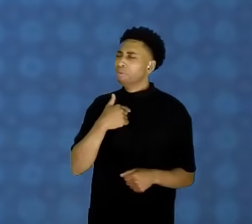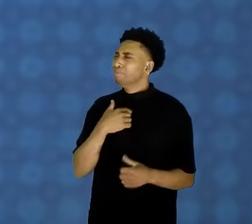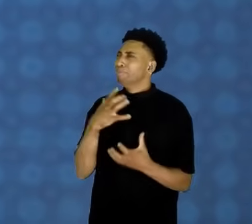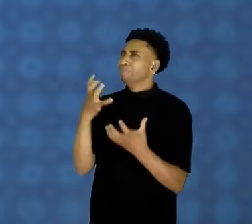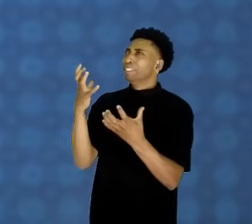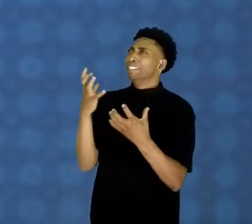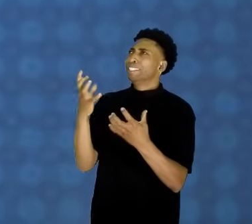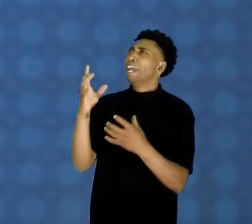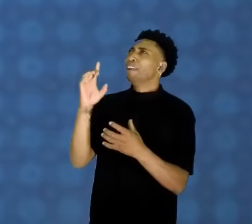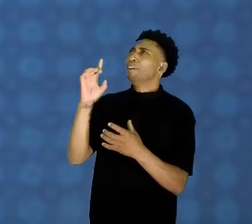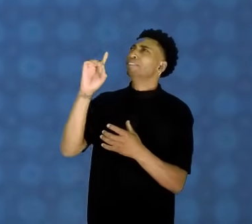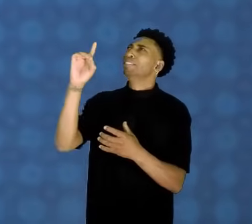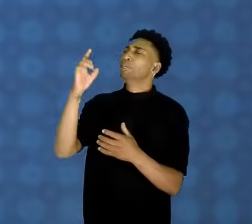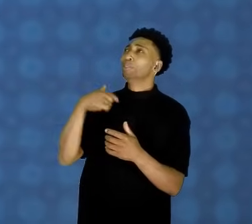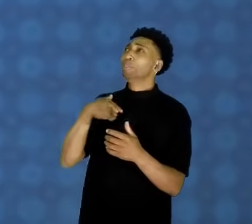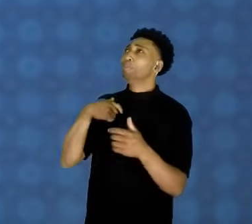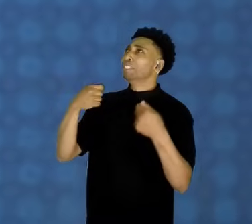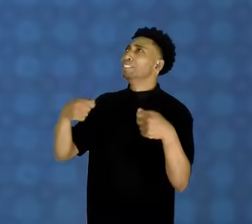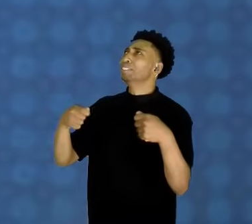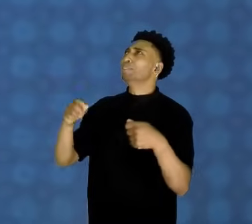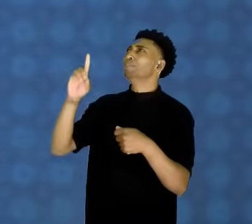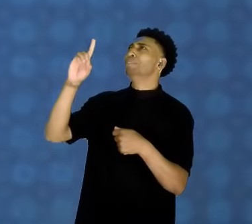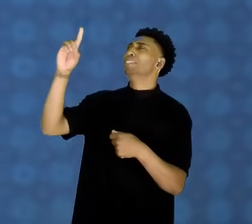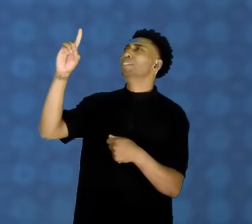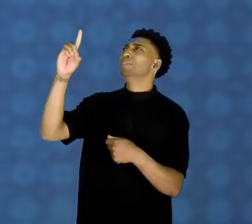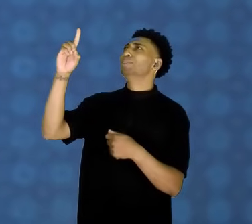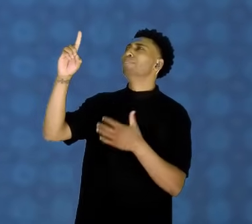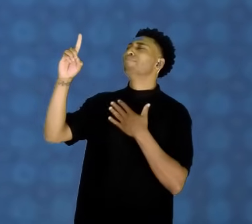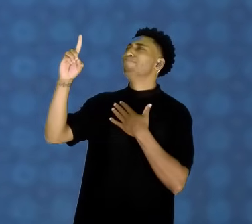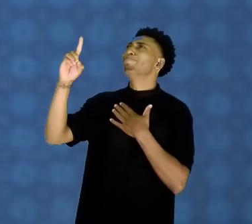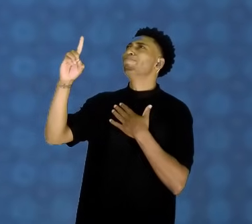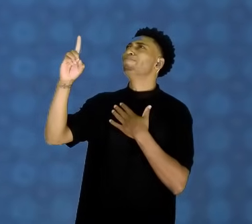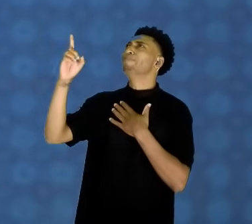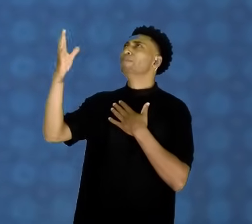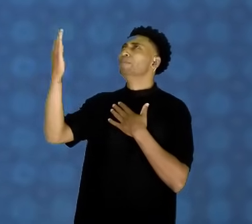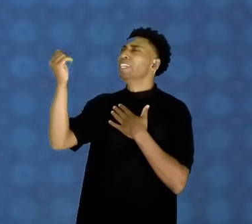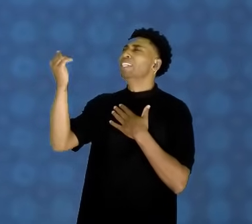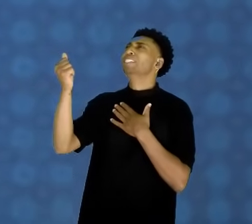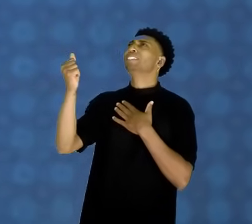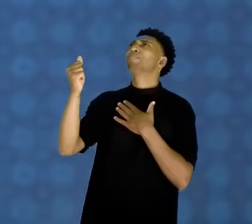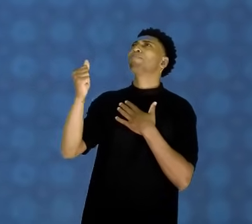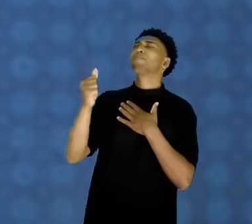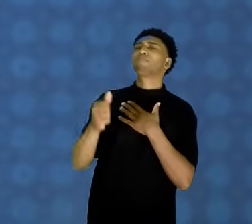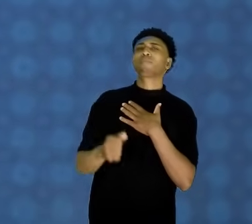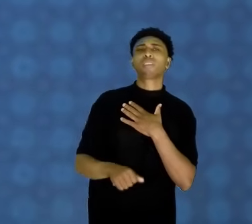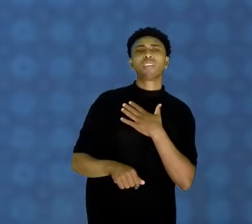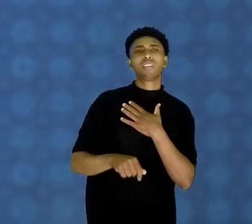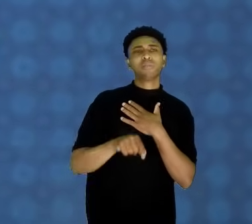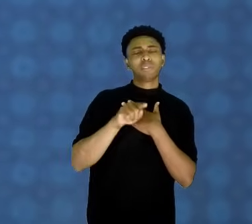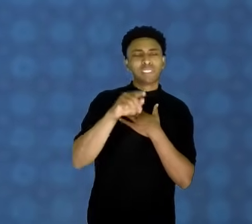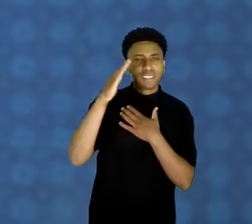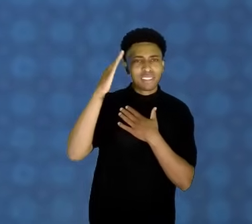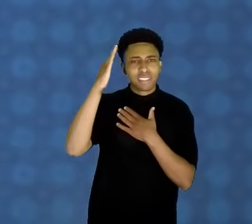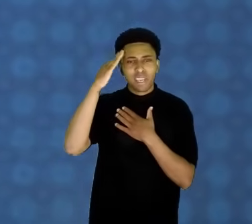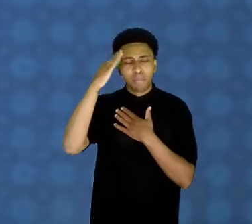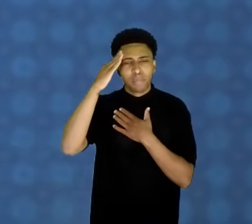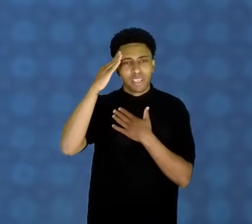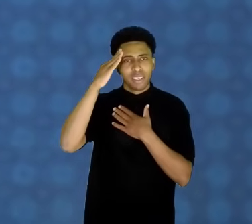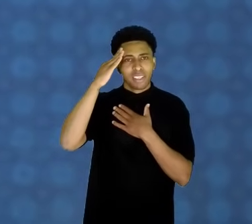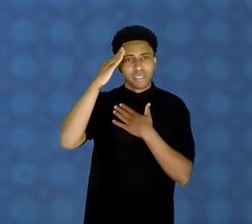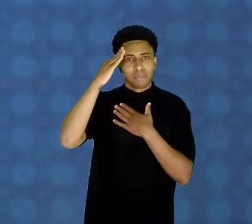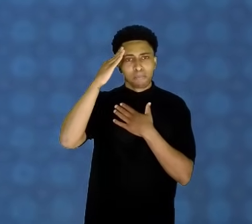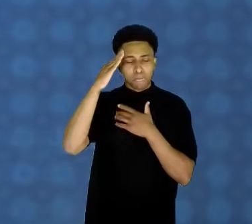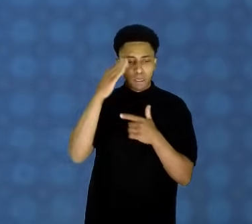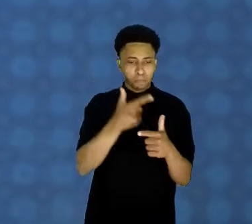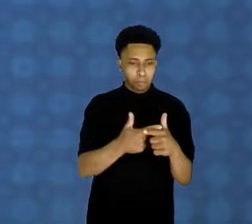sei de uma coisa: ele tem o que eu preciso e eu preciso dele. Você tem que saber que se você tem uma